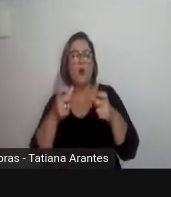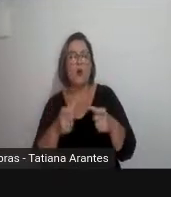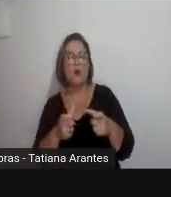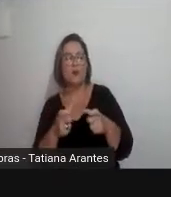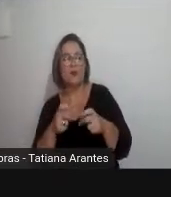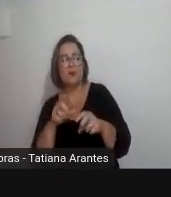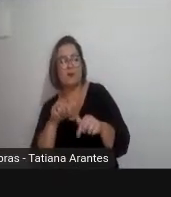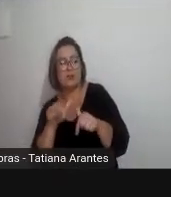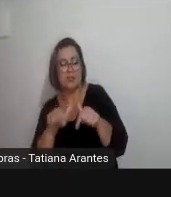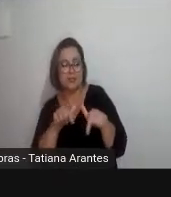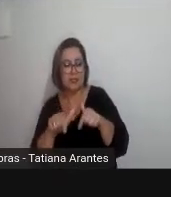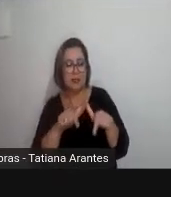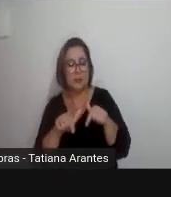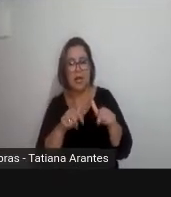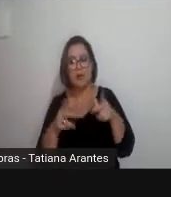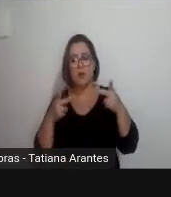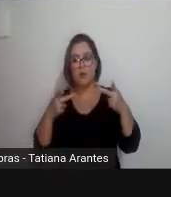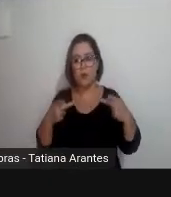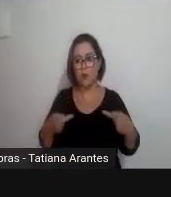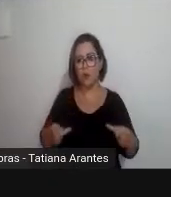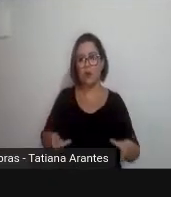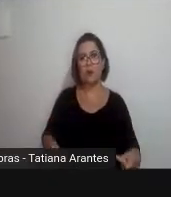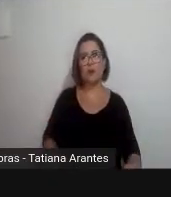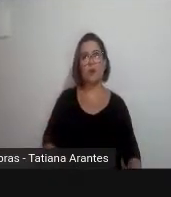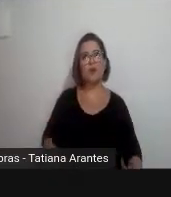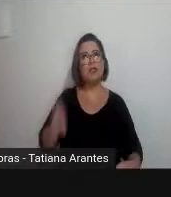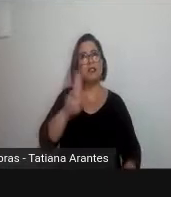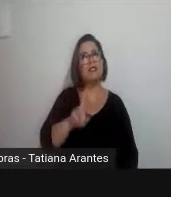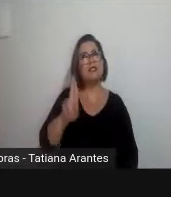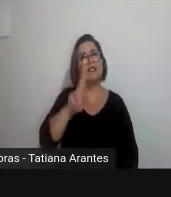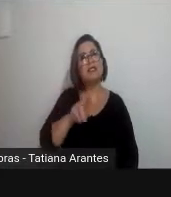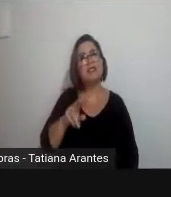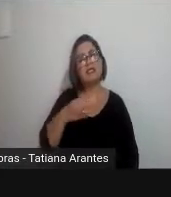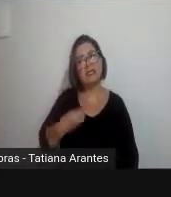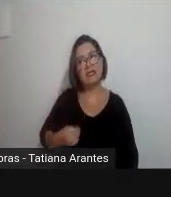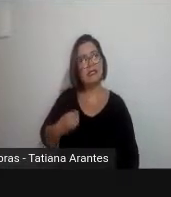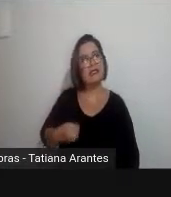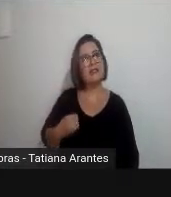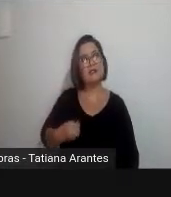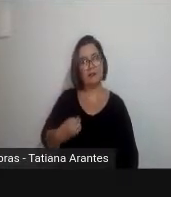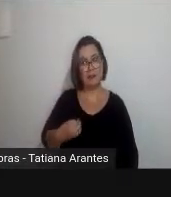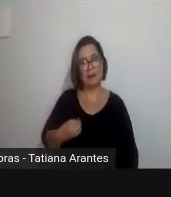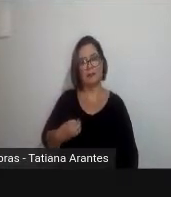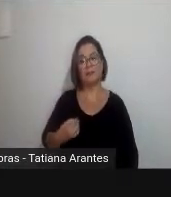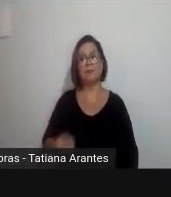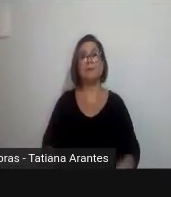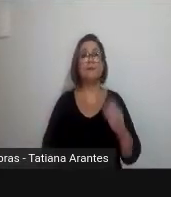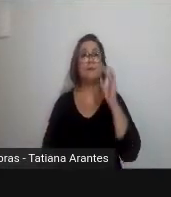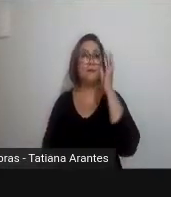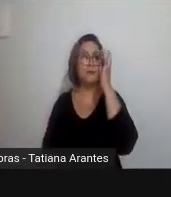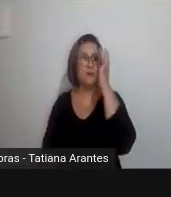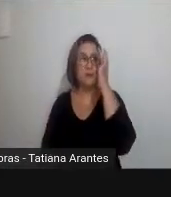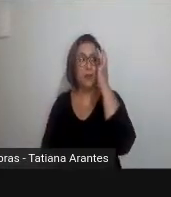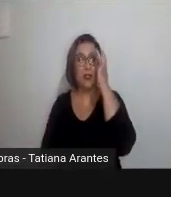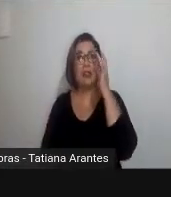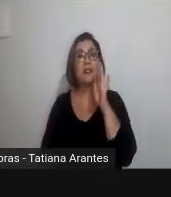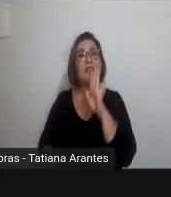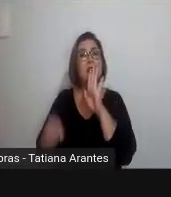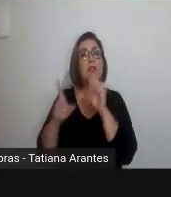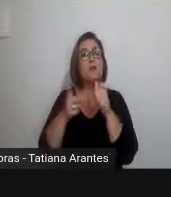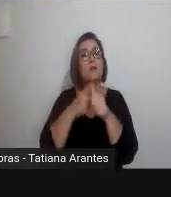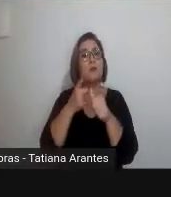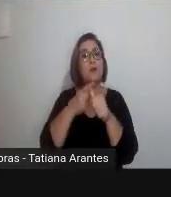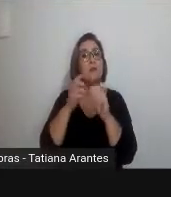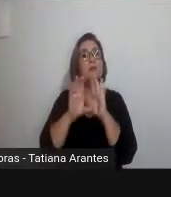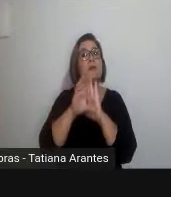relação ao posto de trabalho, em relação às nossas posturas adotadas no dia a dia, tá? Então,